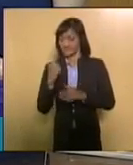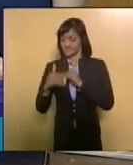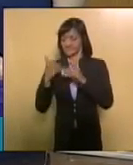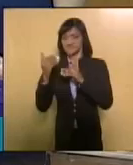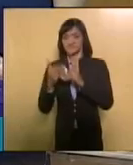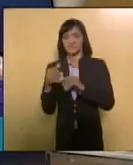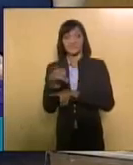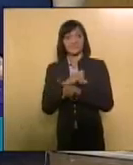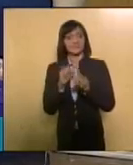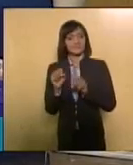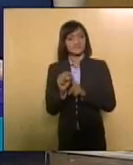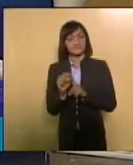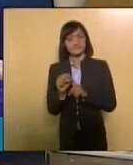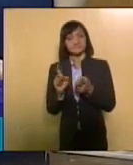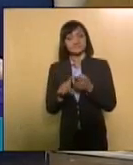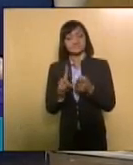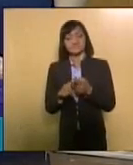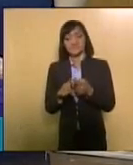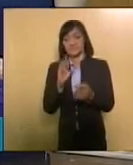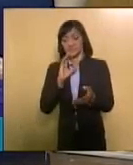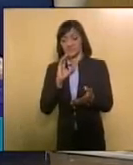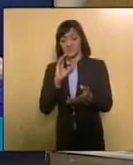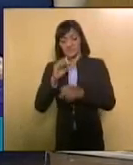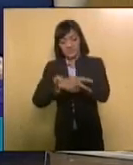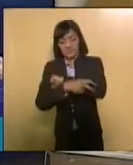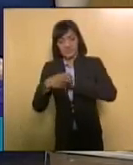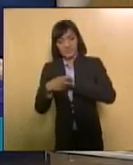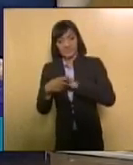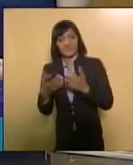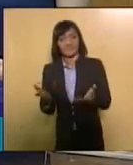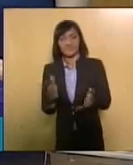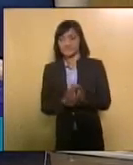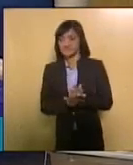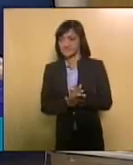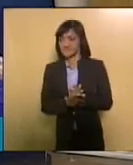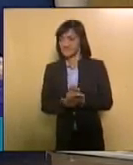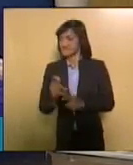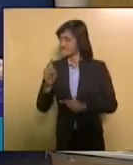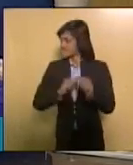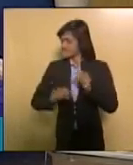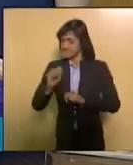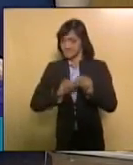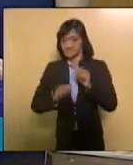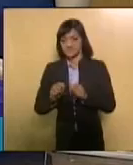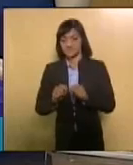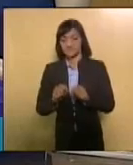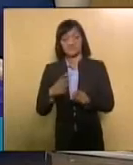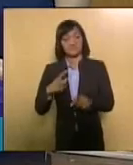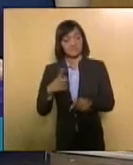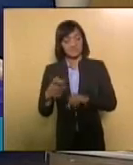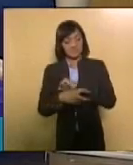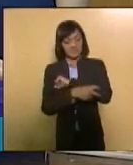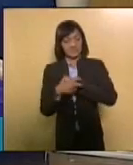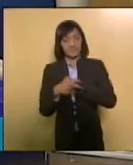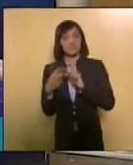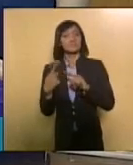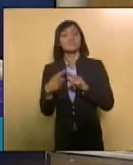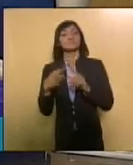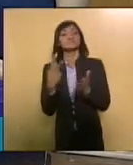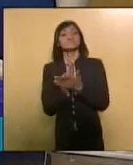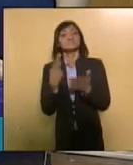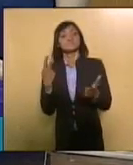social e tenha crimes o desenvolvimento não nem Desenvolvimento Social desenvolvimento econômico e tenha crimes E por que isso pode